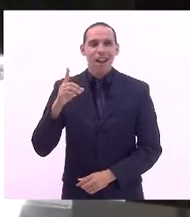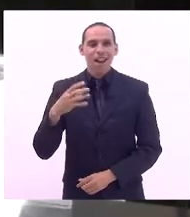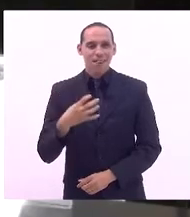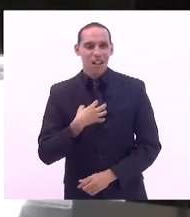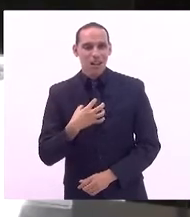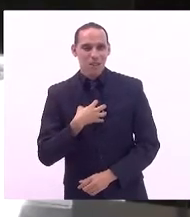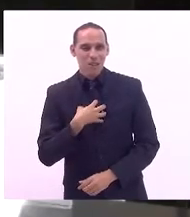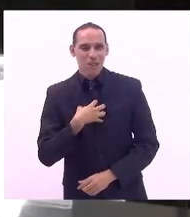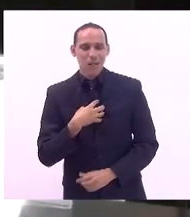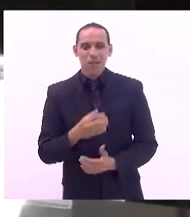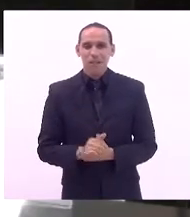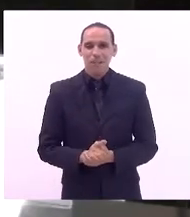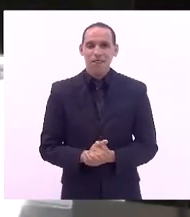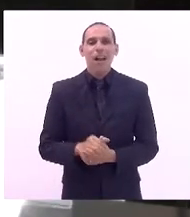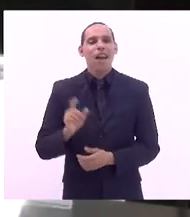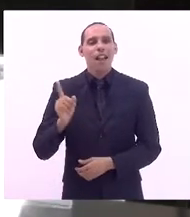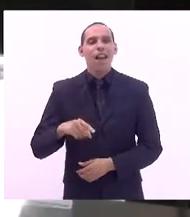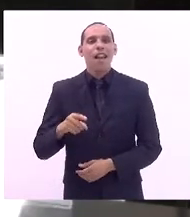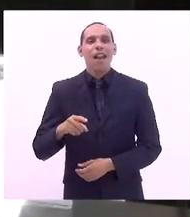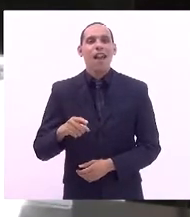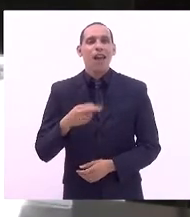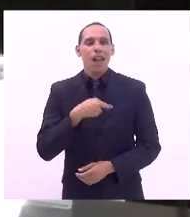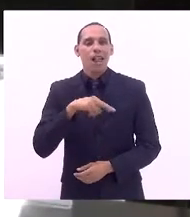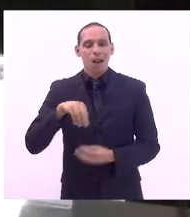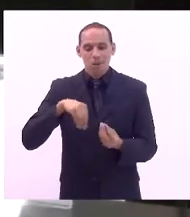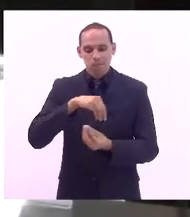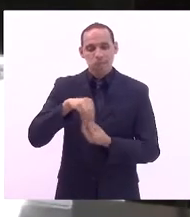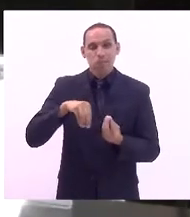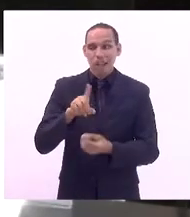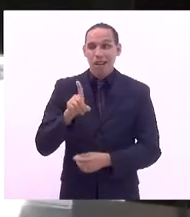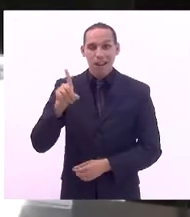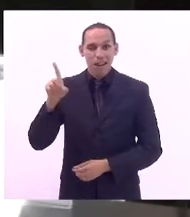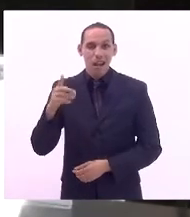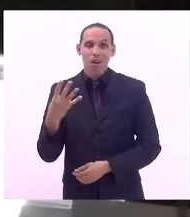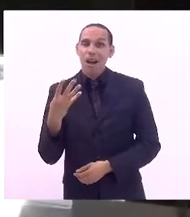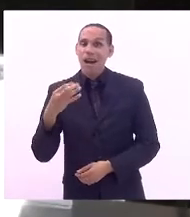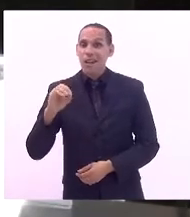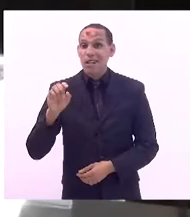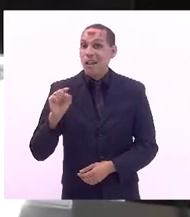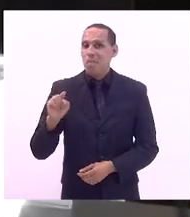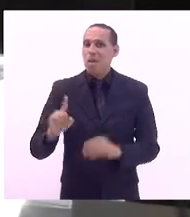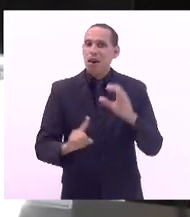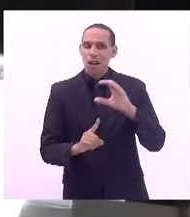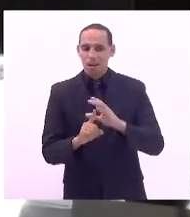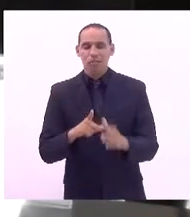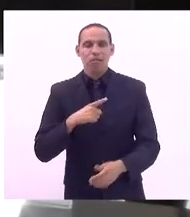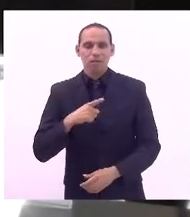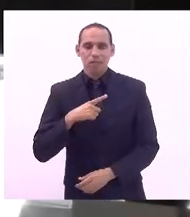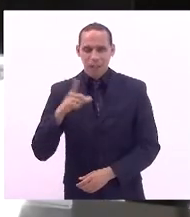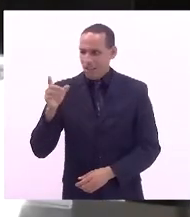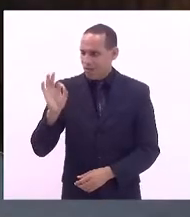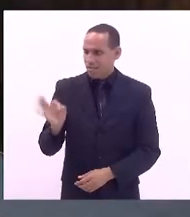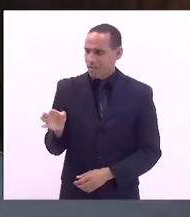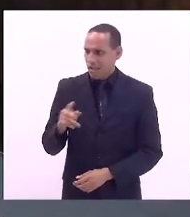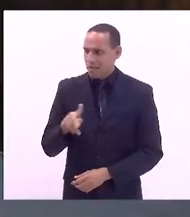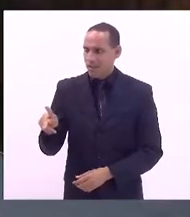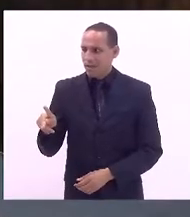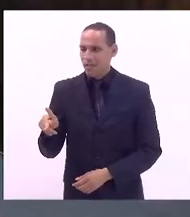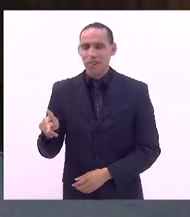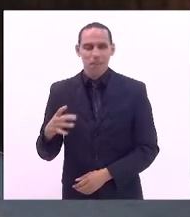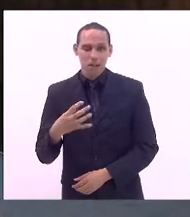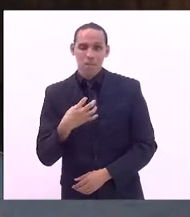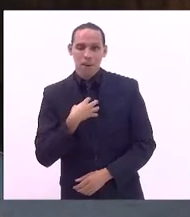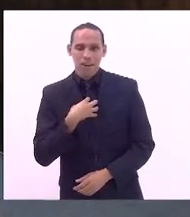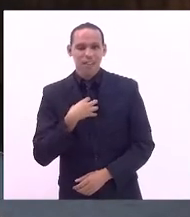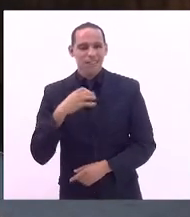né estabelecendo um inter-religioso só lá no sítio 40.000 capelães não é isso presidente no estado da Bahia